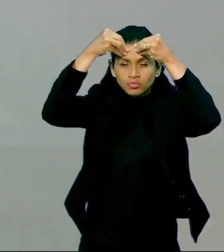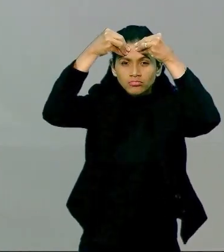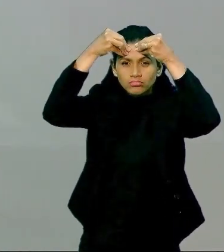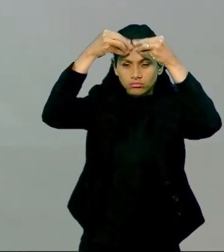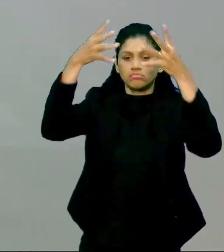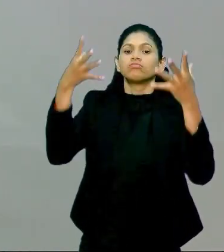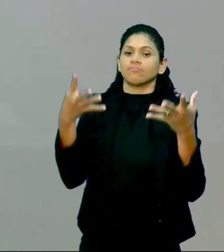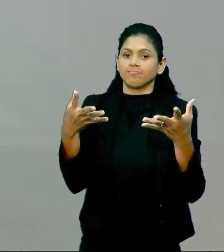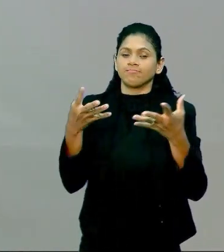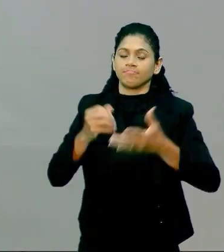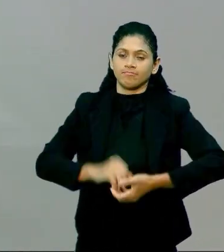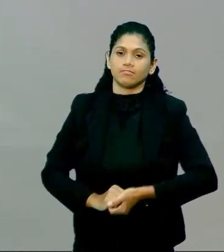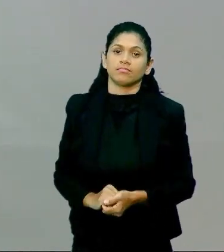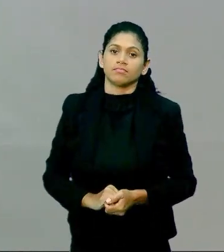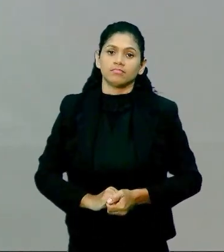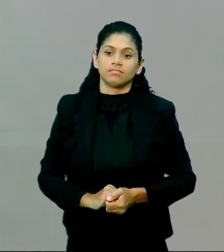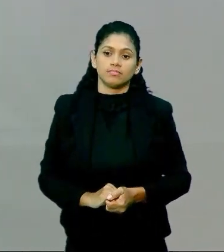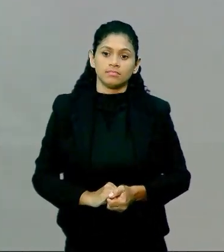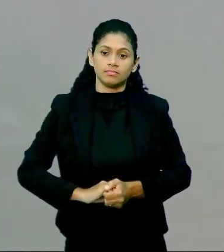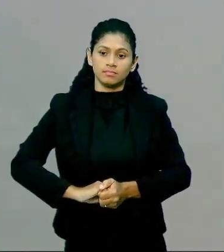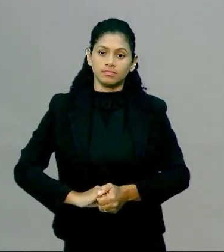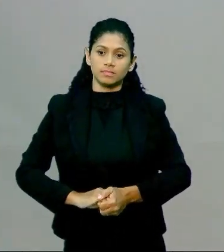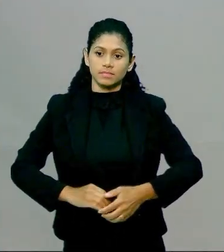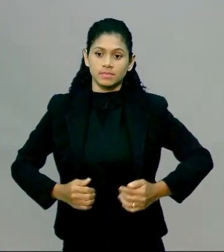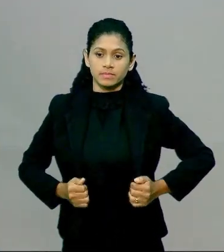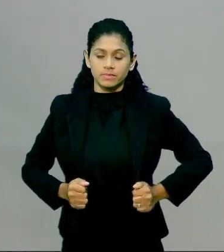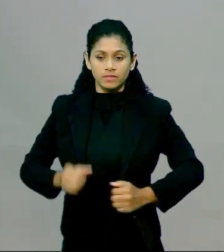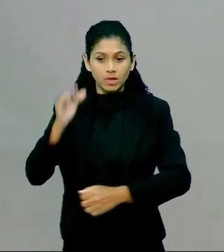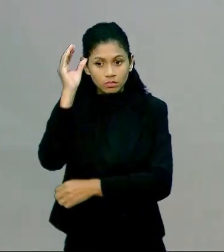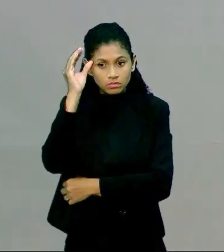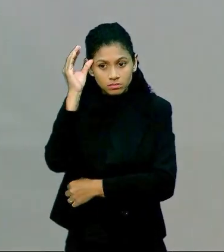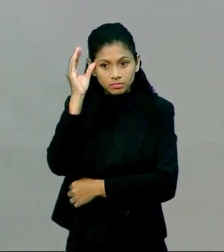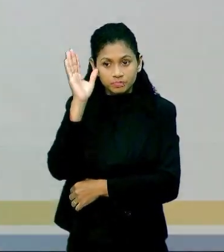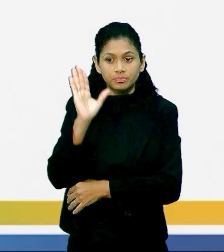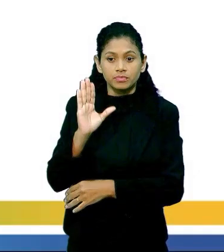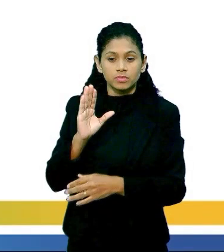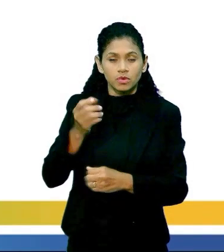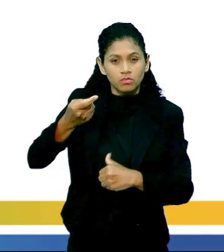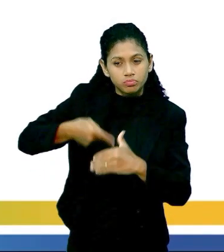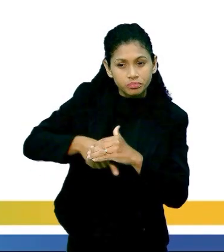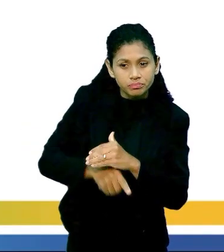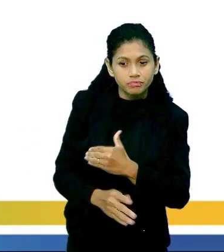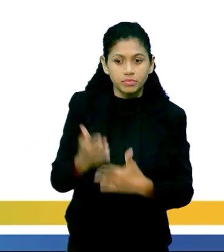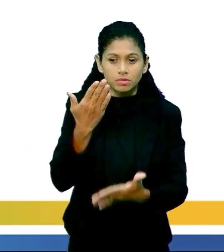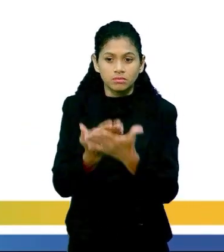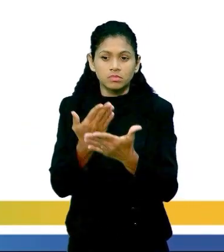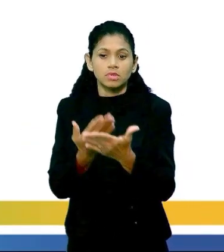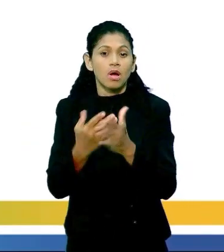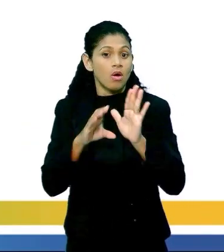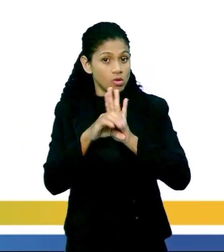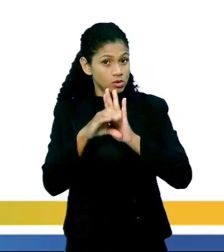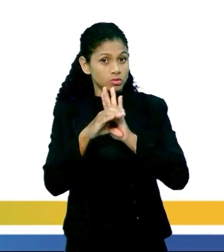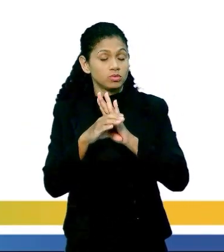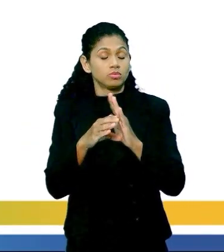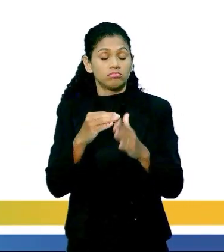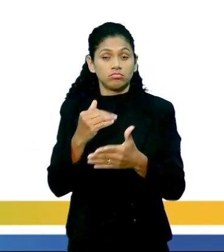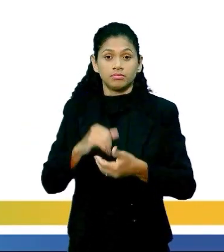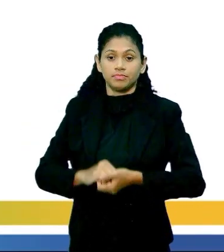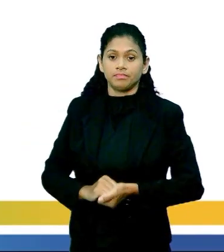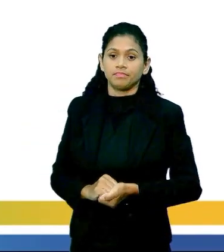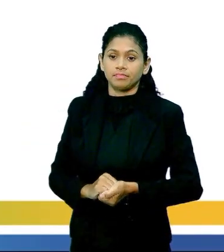aquele conteúdo de forma um pouco mais simples, tranquilo? Então, compreendido isso, a gente vai aprofundar um pouquinho, porque a gente vai ver a dança e suas